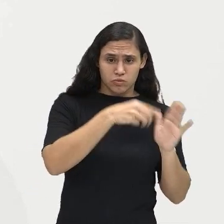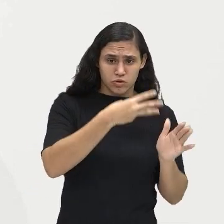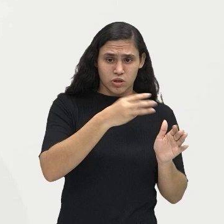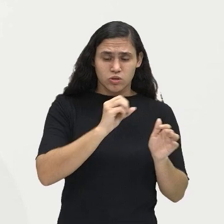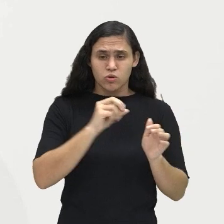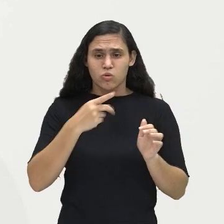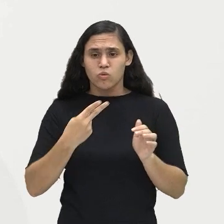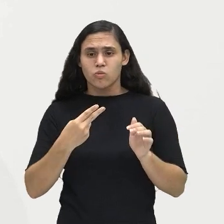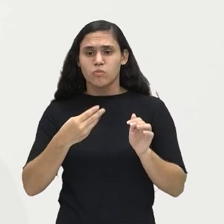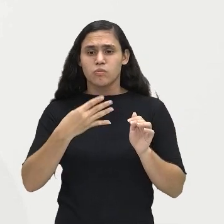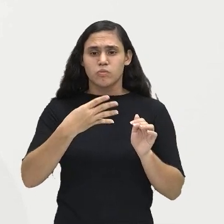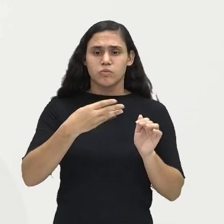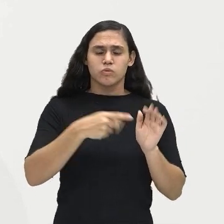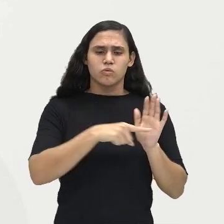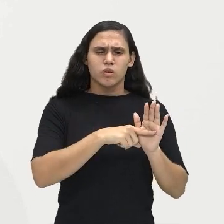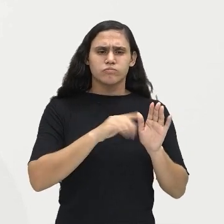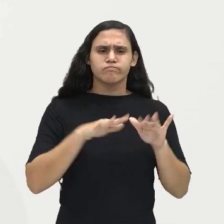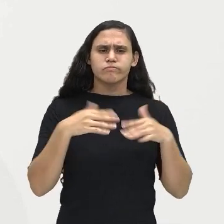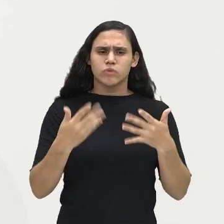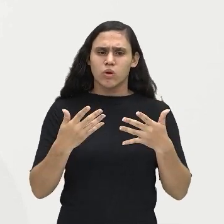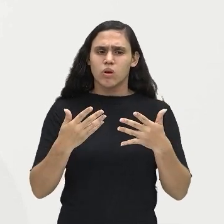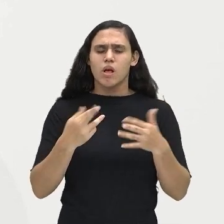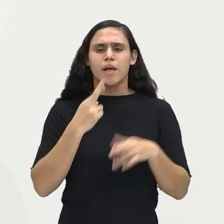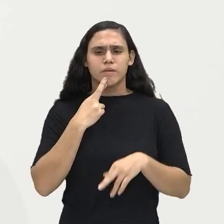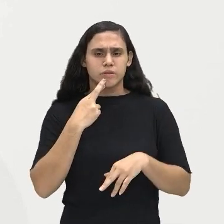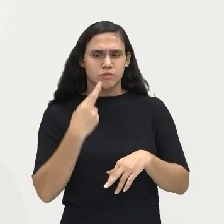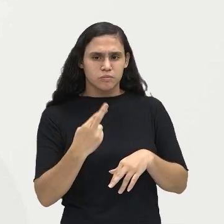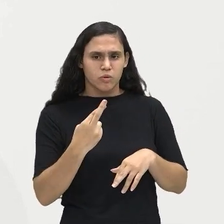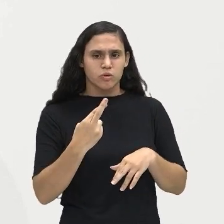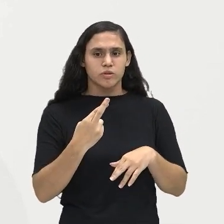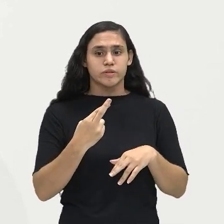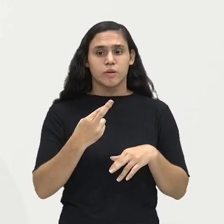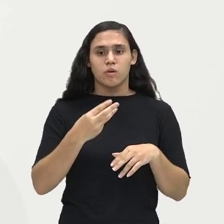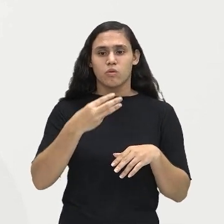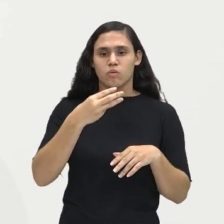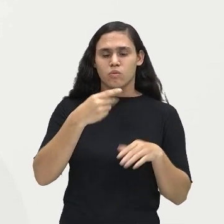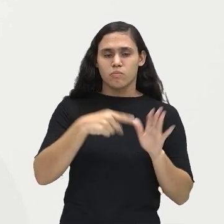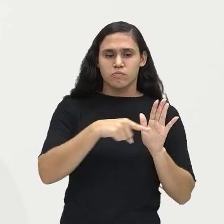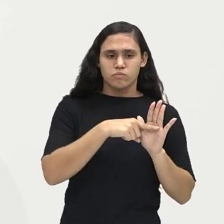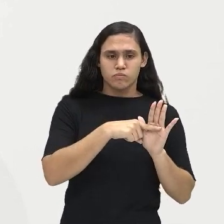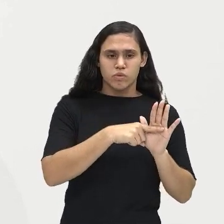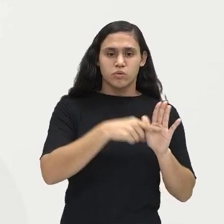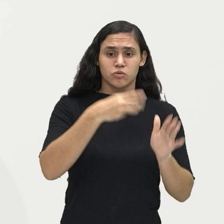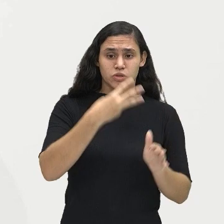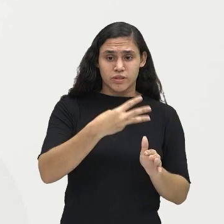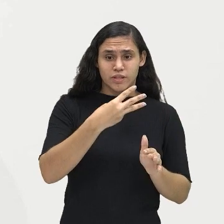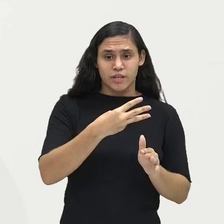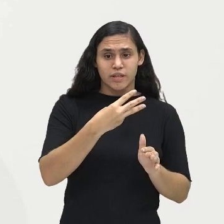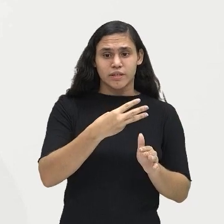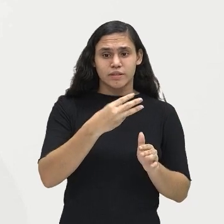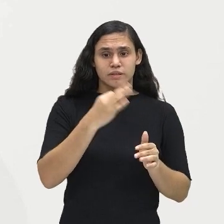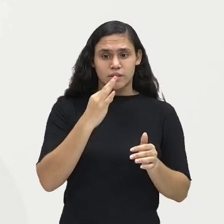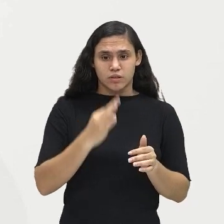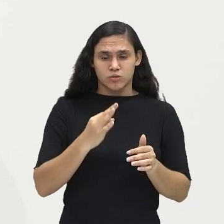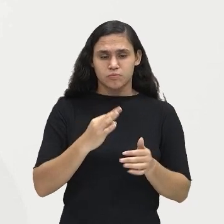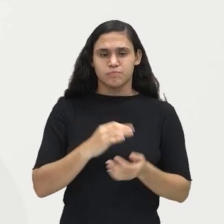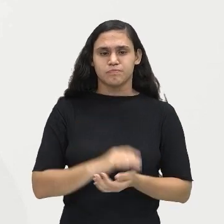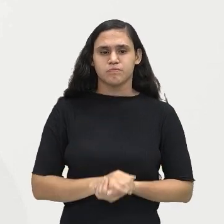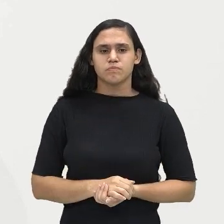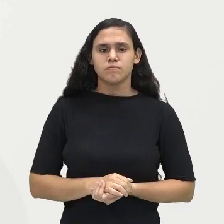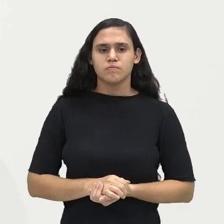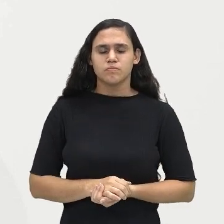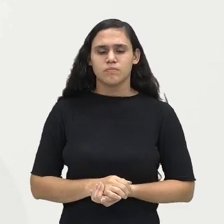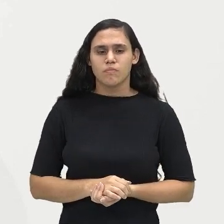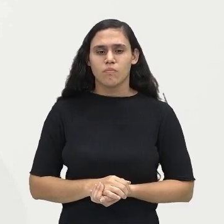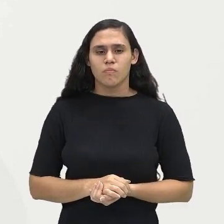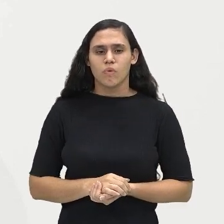quê? Porque ele é o número que está mais à direita, ok? Beleza. Continuando,